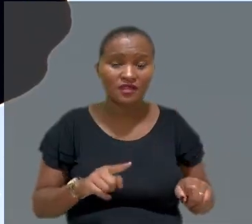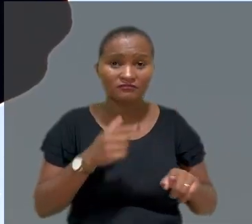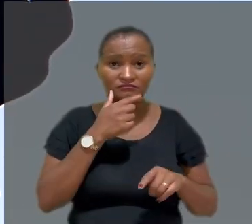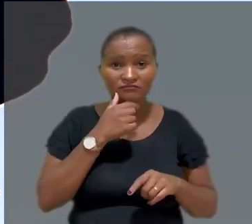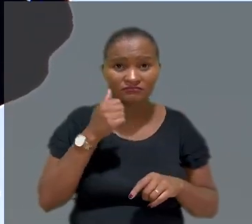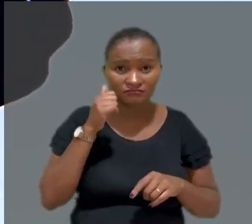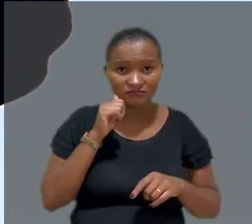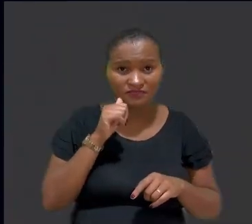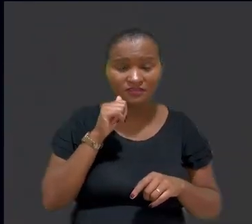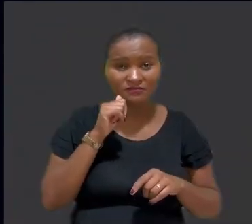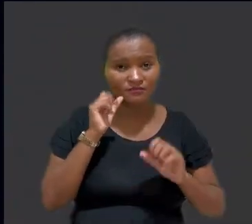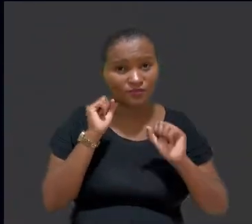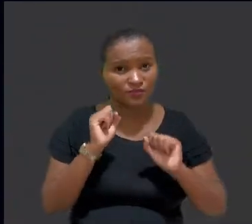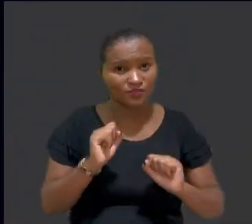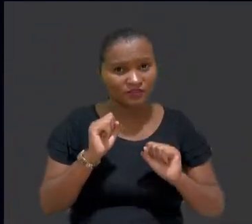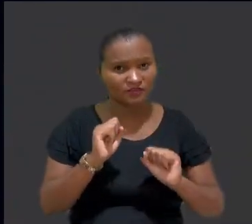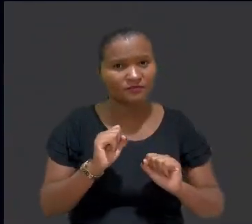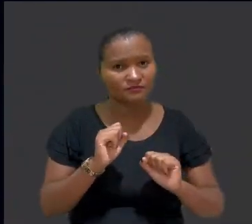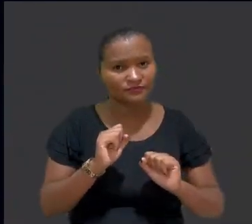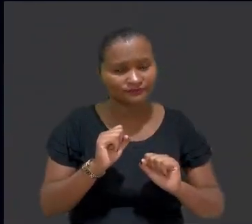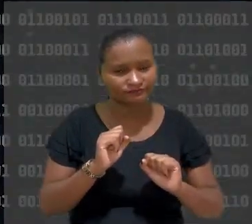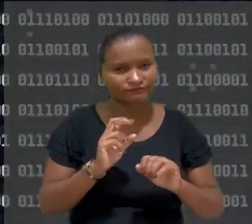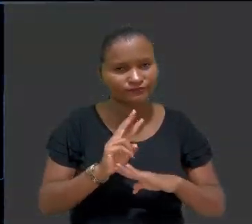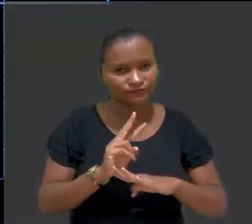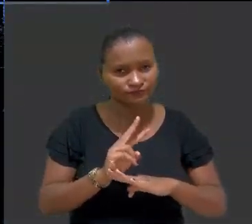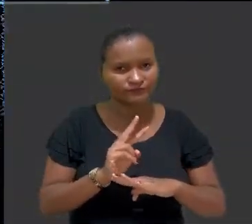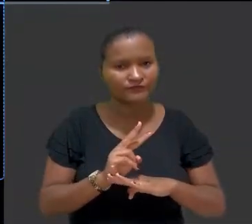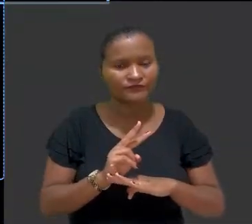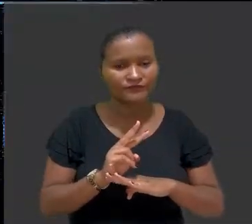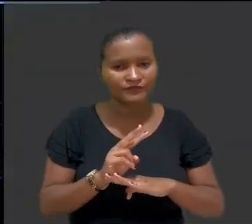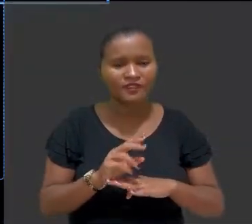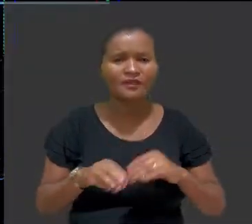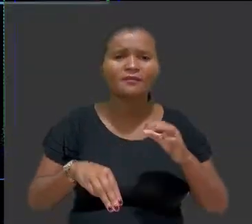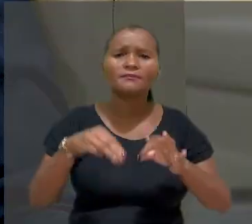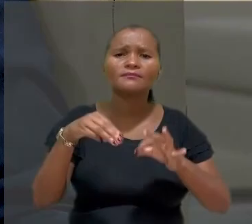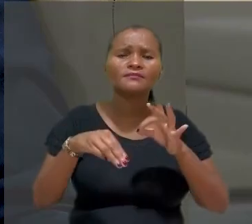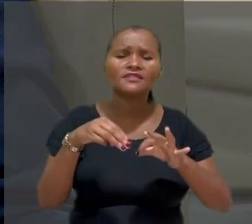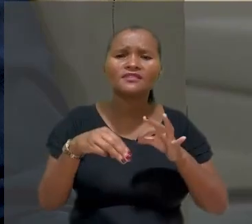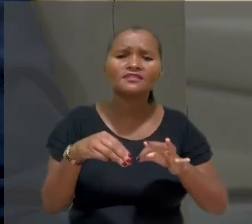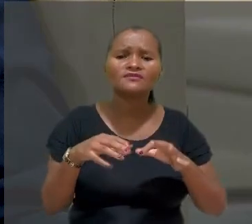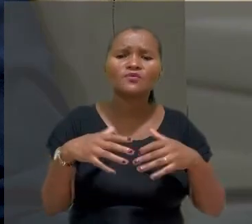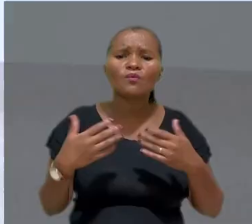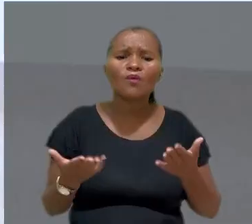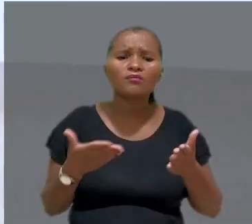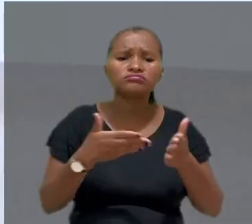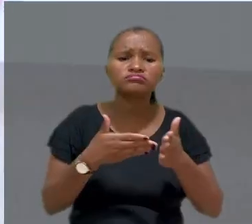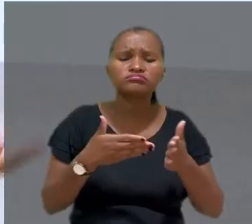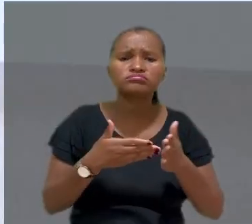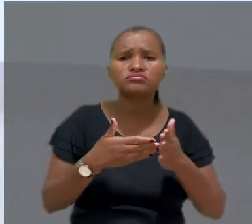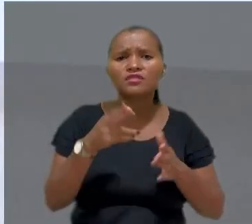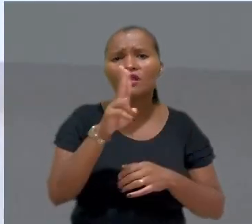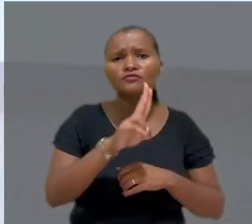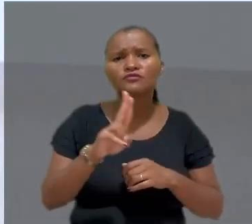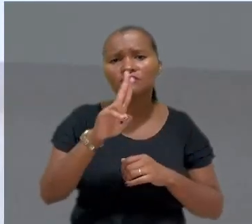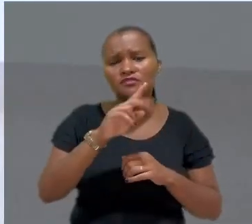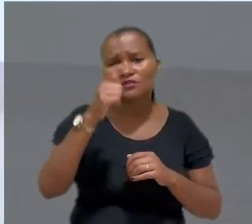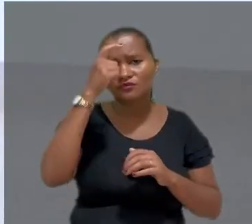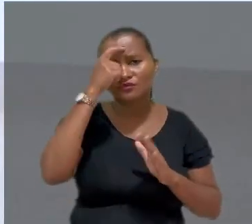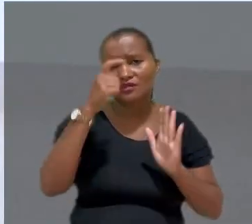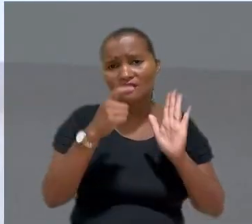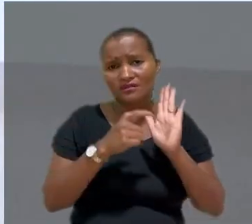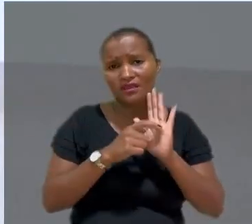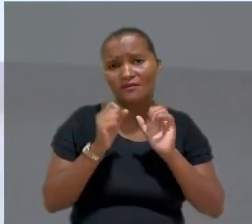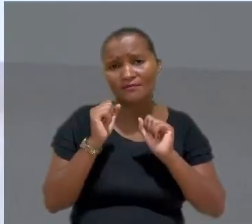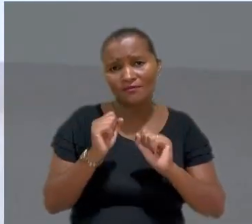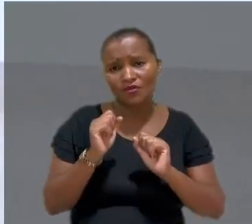usuários, empregados e empregadores, podemos nos resguardar. Ministro, até que ponto a utilização de